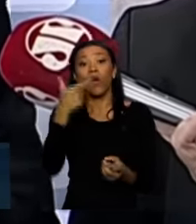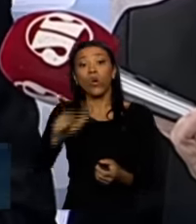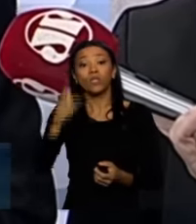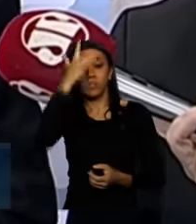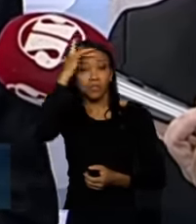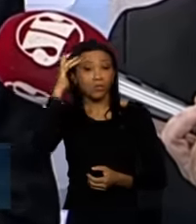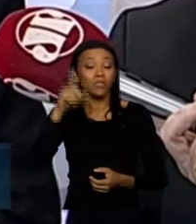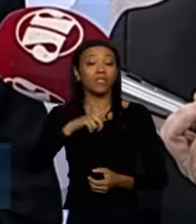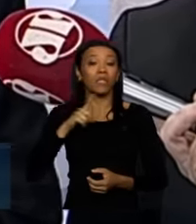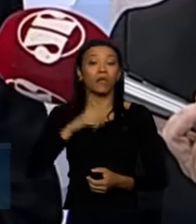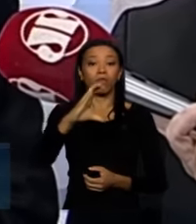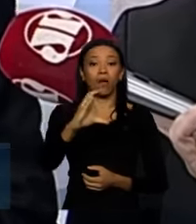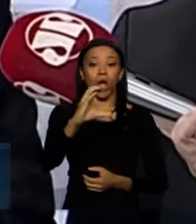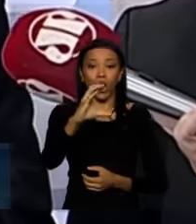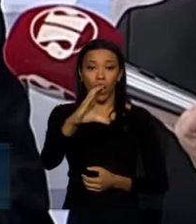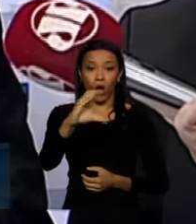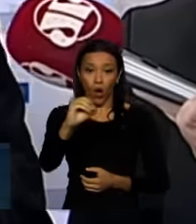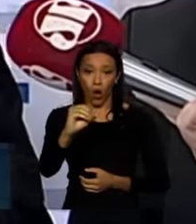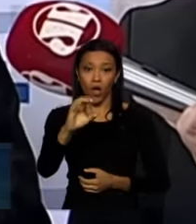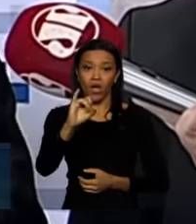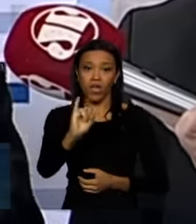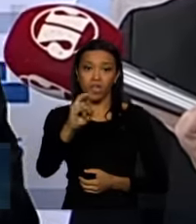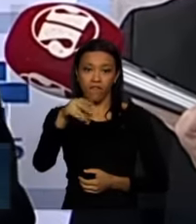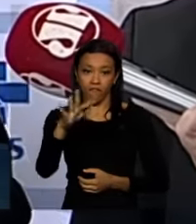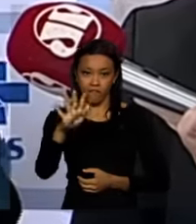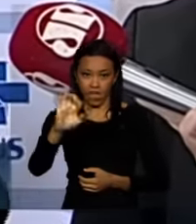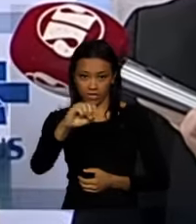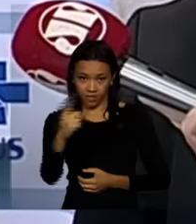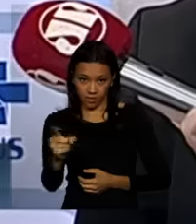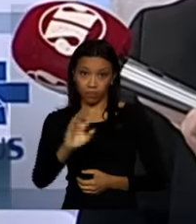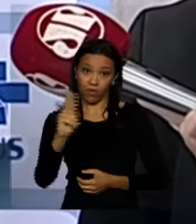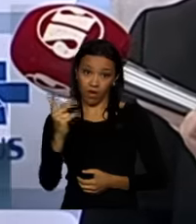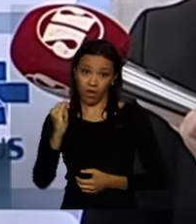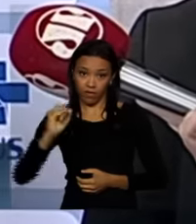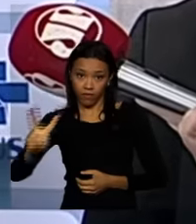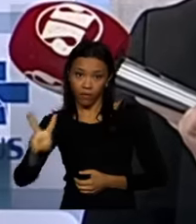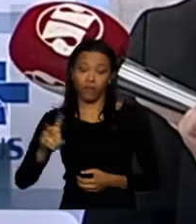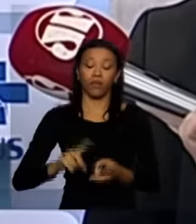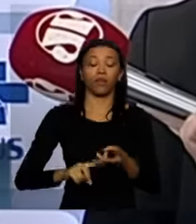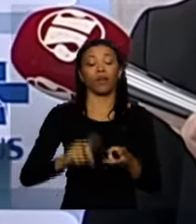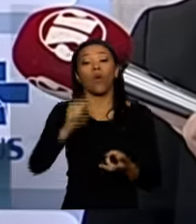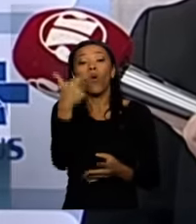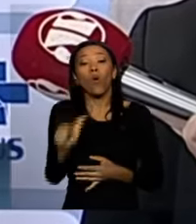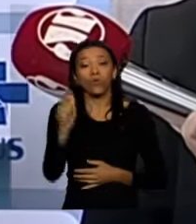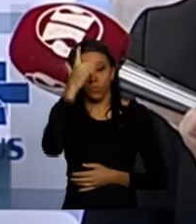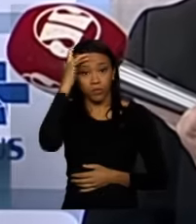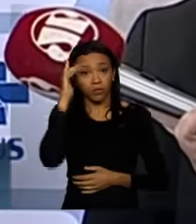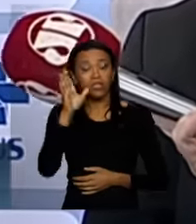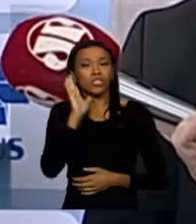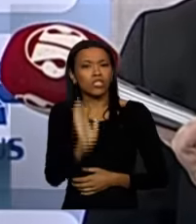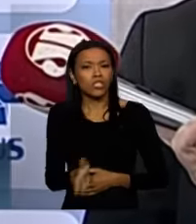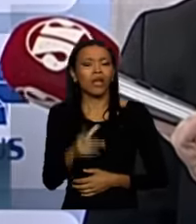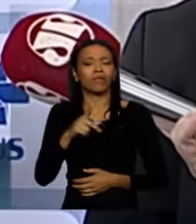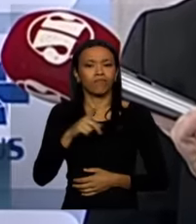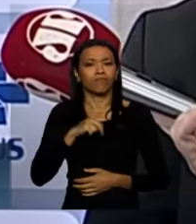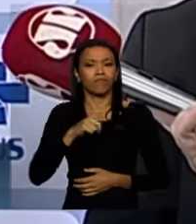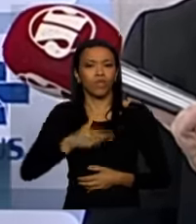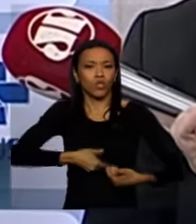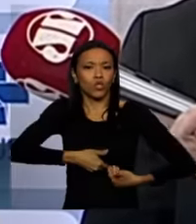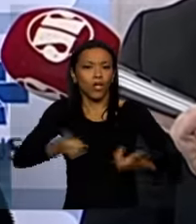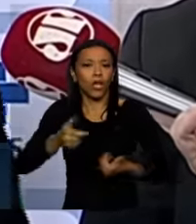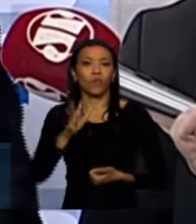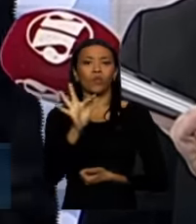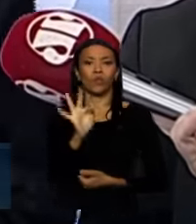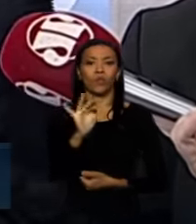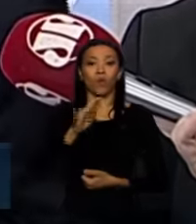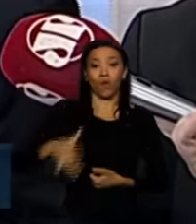tem uma coinfecção com a aides são aqueles que vão se submeter ou já se submeteram a Um transplante de fígado porque